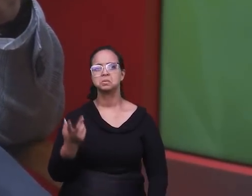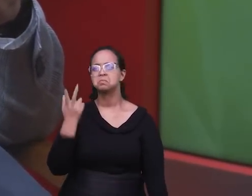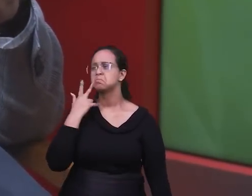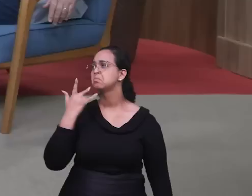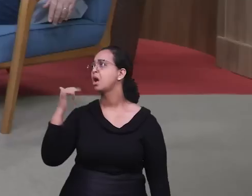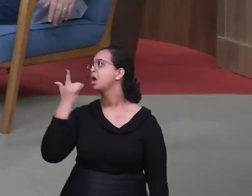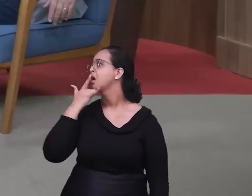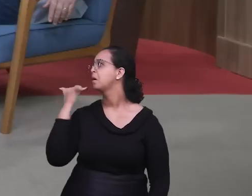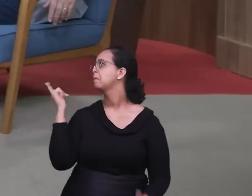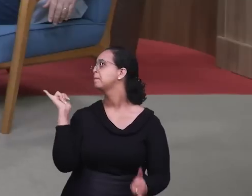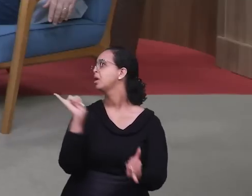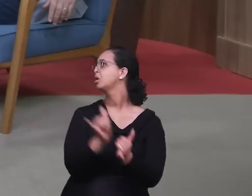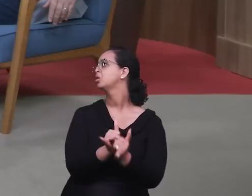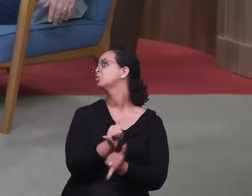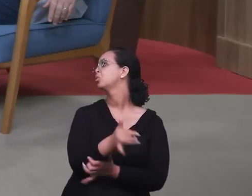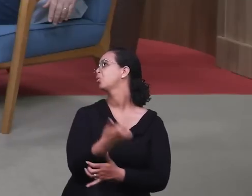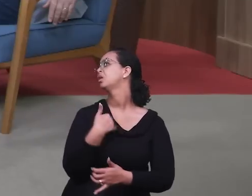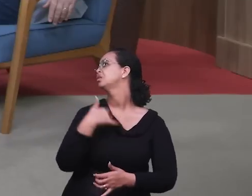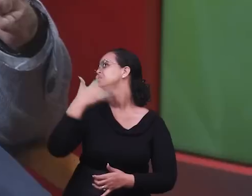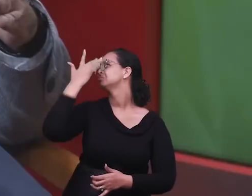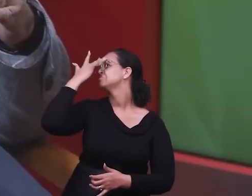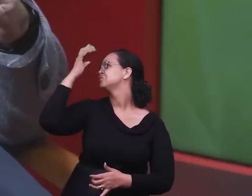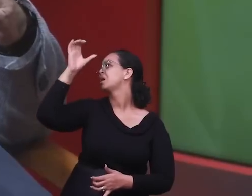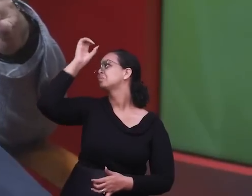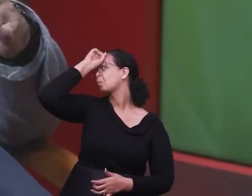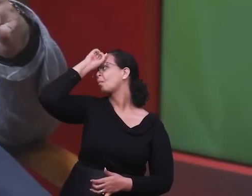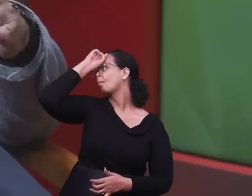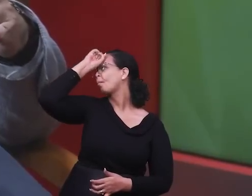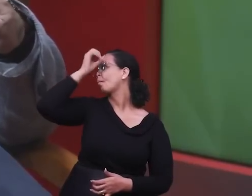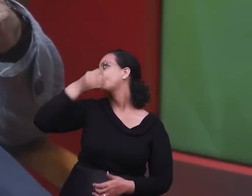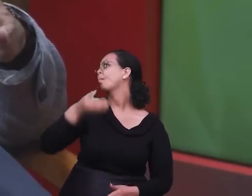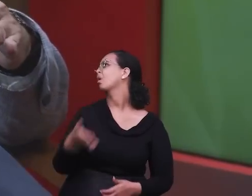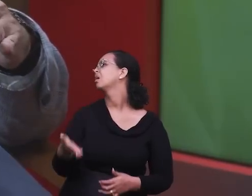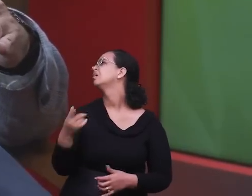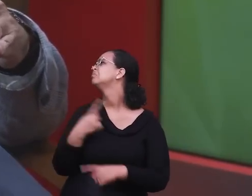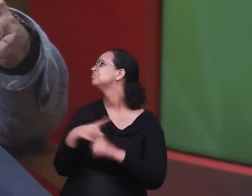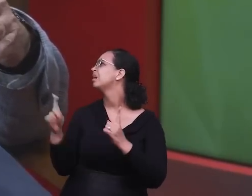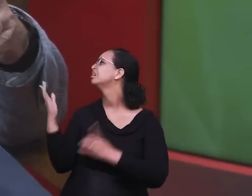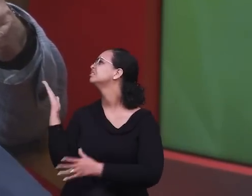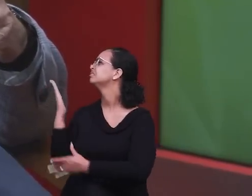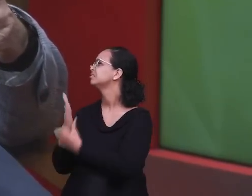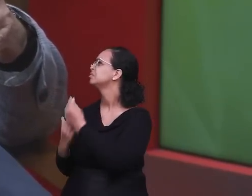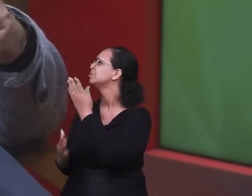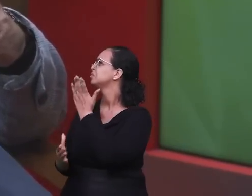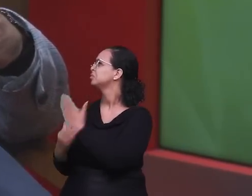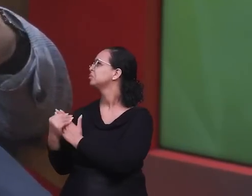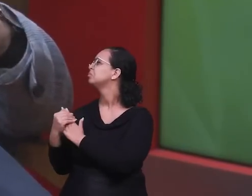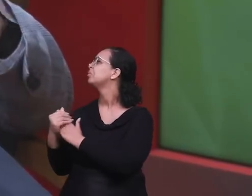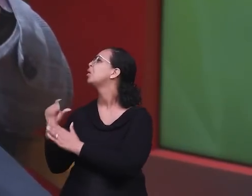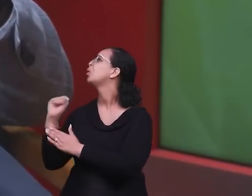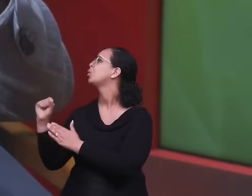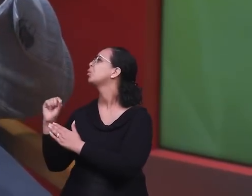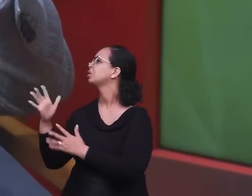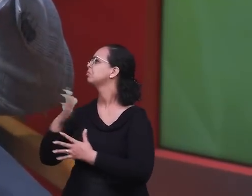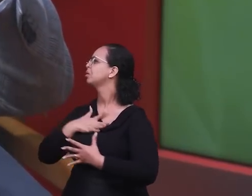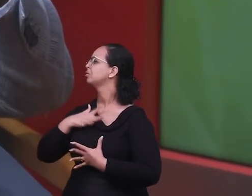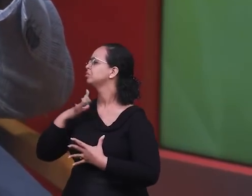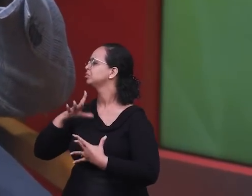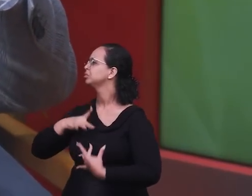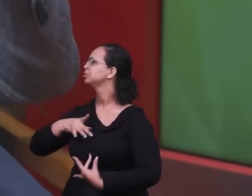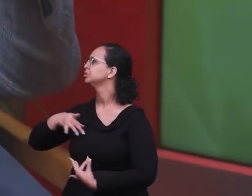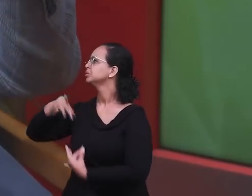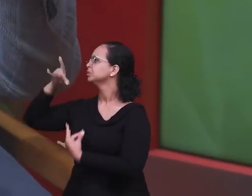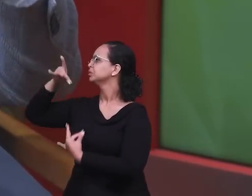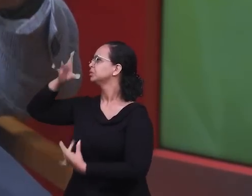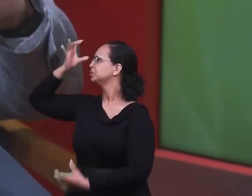né? Pai, perdoa-lhes, porque não sabem o que fazem. Nas tuas mãos entrego o